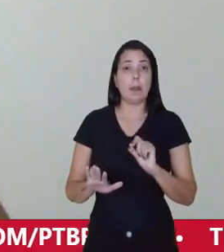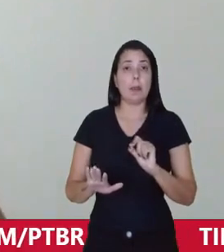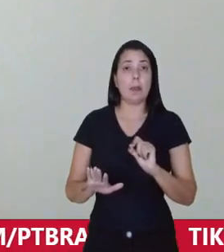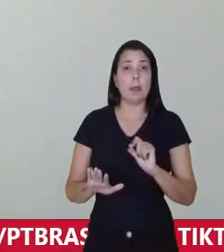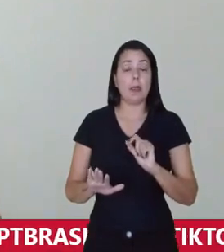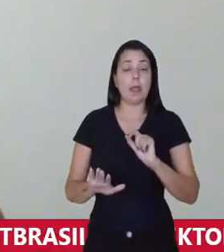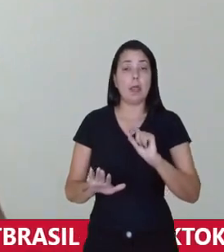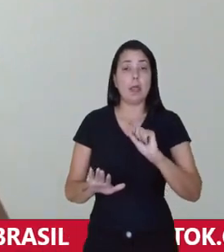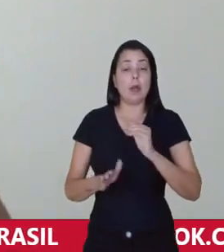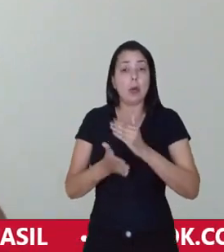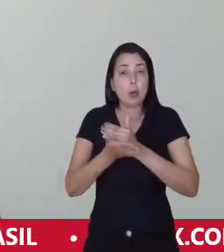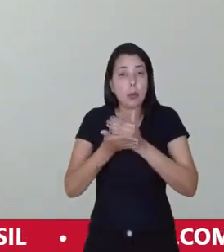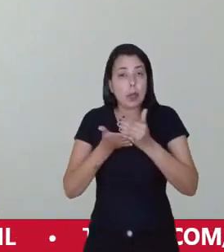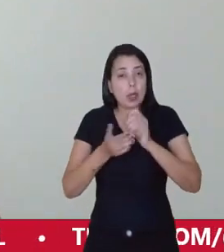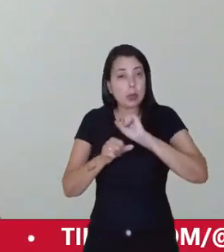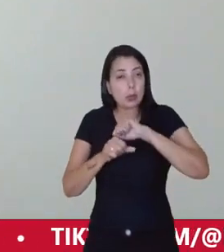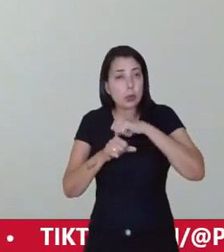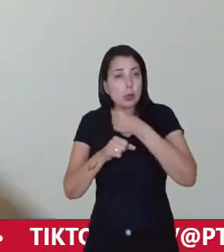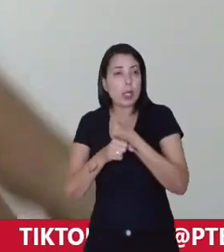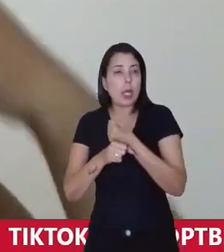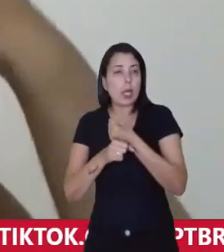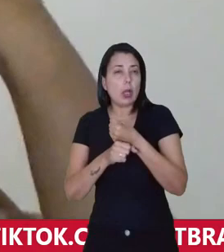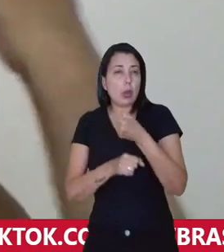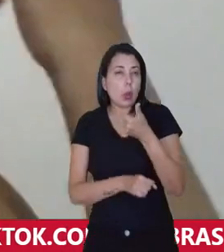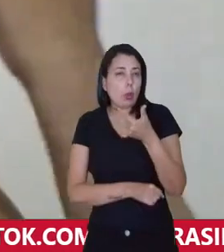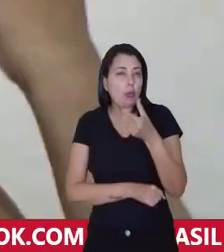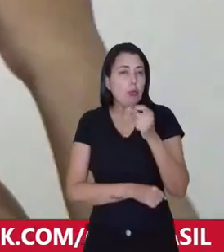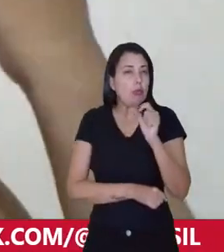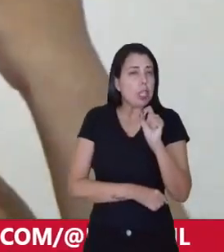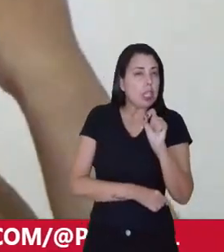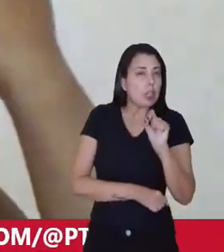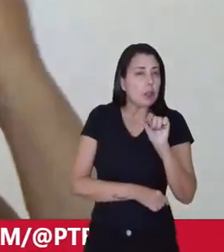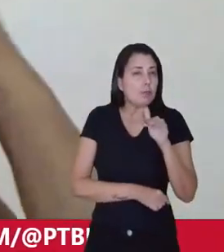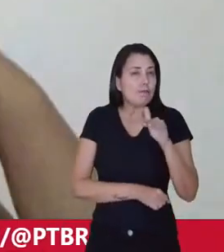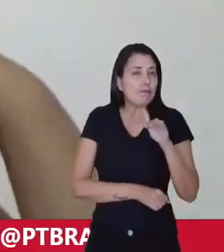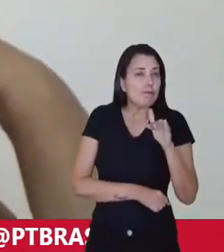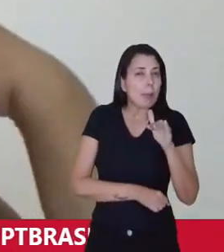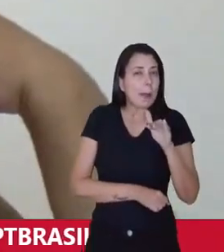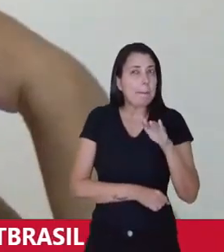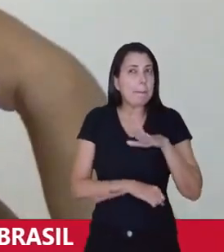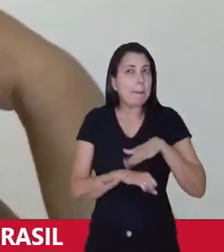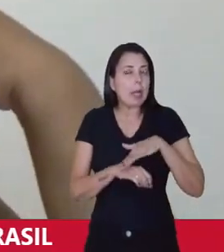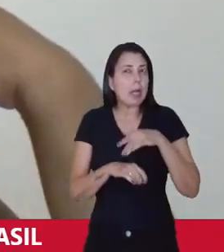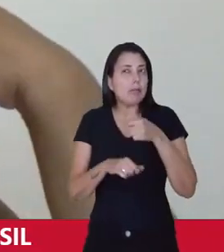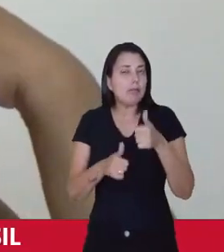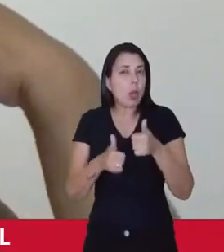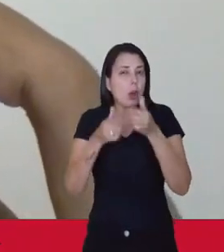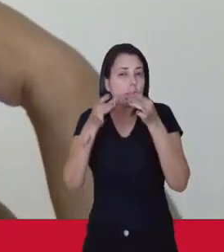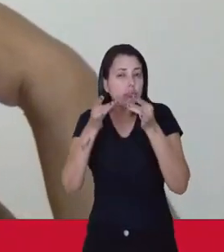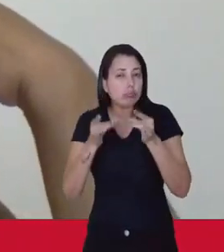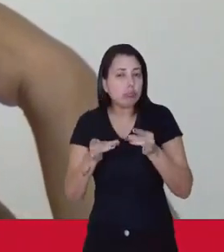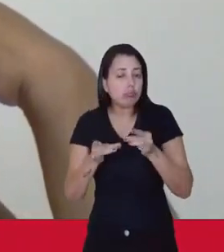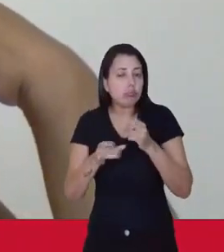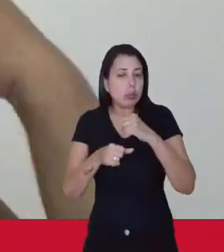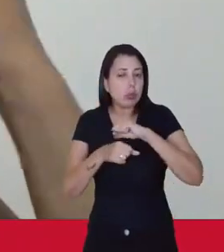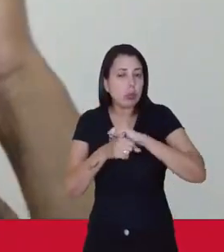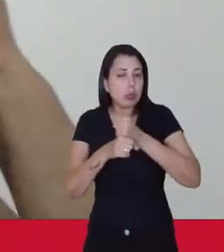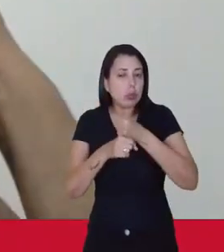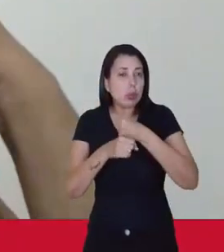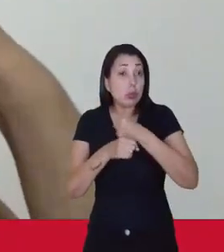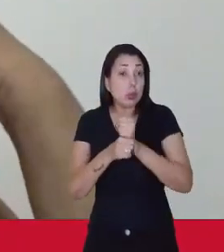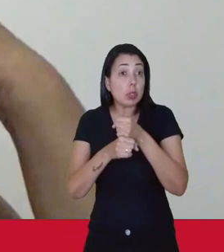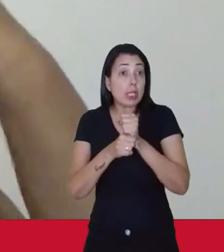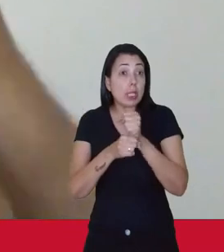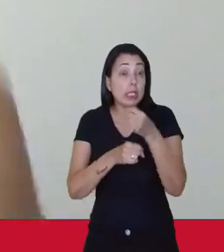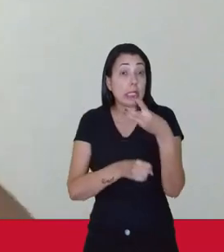no início do século passado, ou seja, do século XX, e mais especificamente a partir da década de 30 até